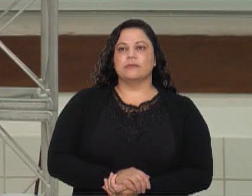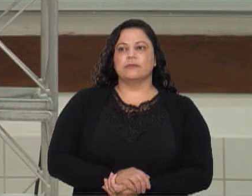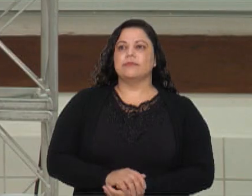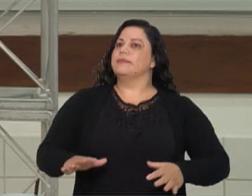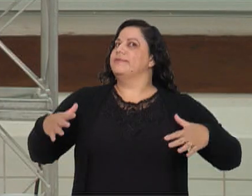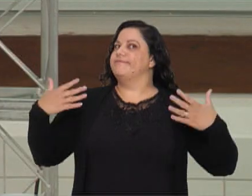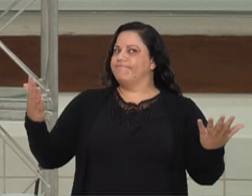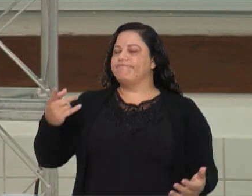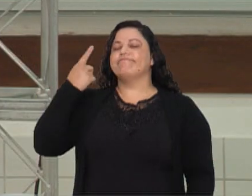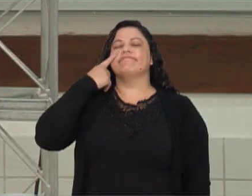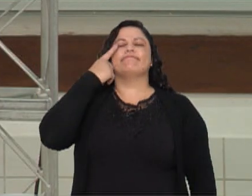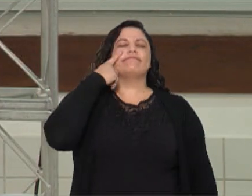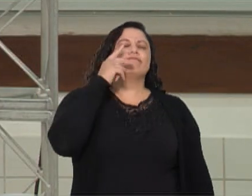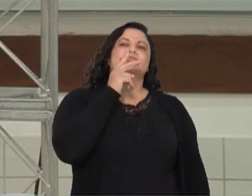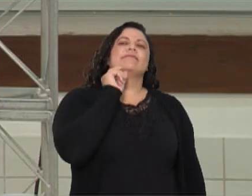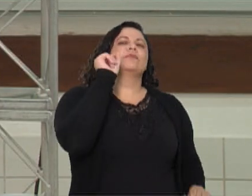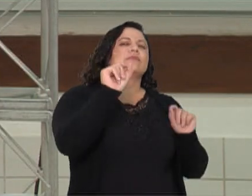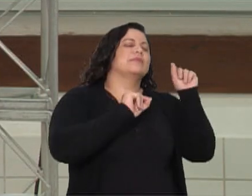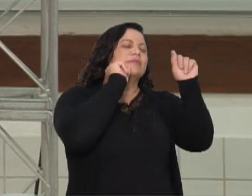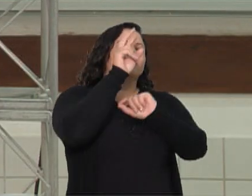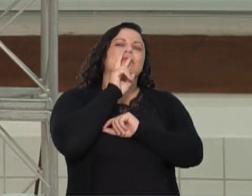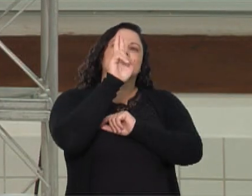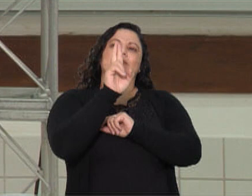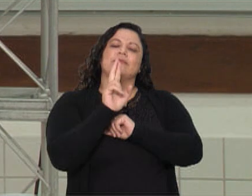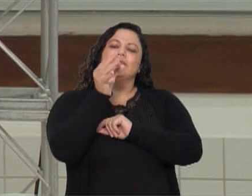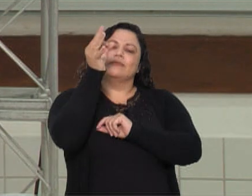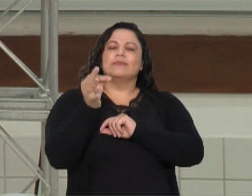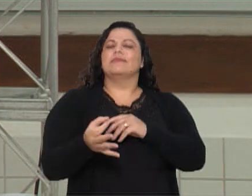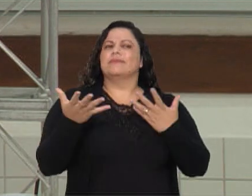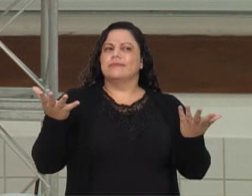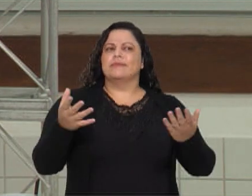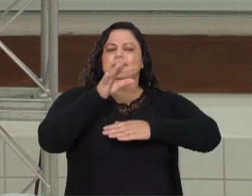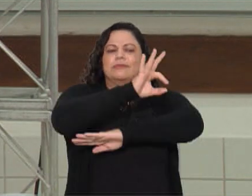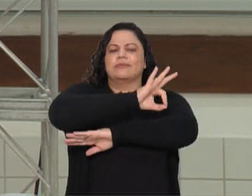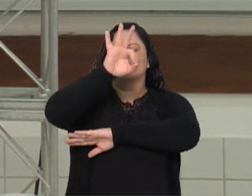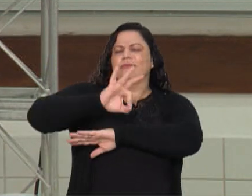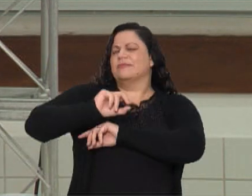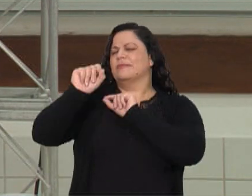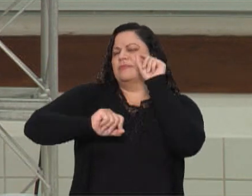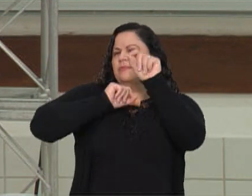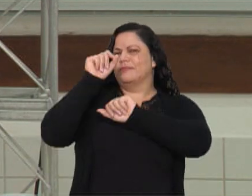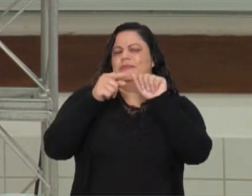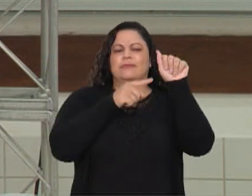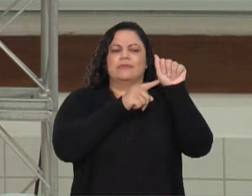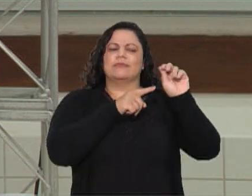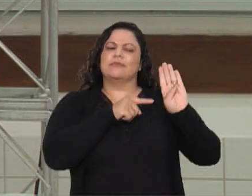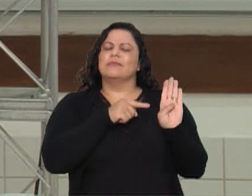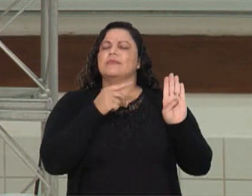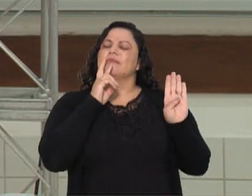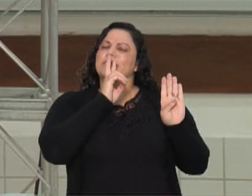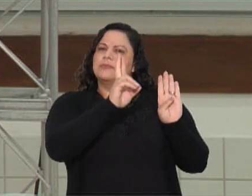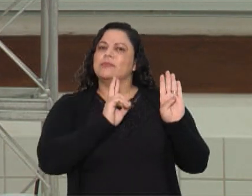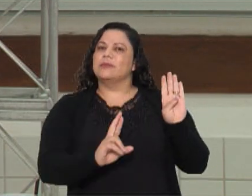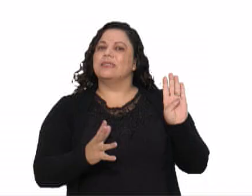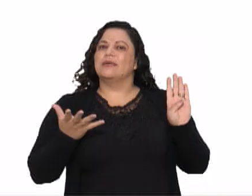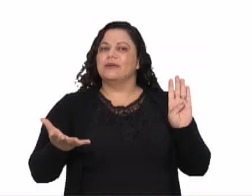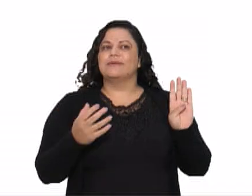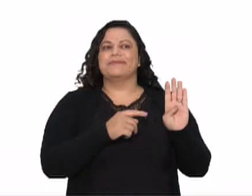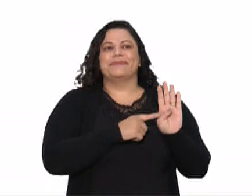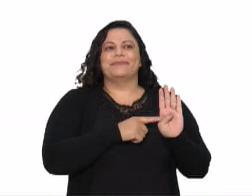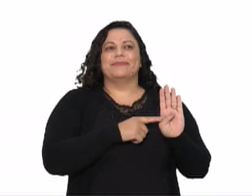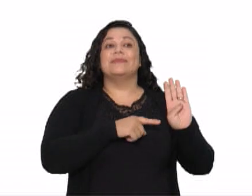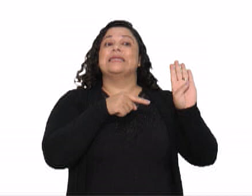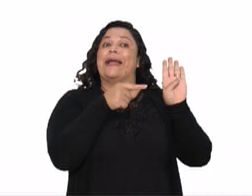Então, vamos ver qual é a resposta correta. Essa arquitetura aqui é orgânica ou racional? Olha só, a